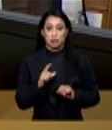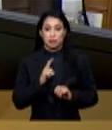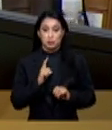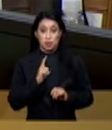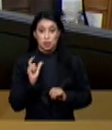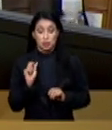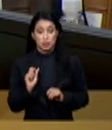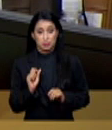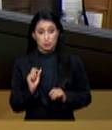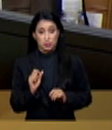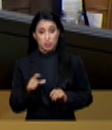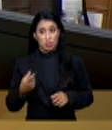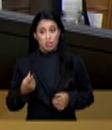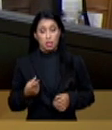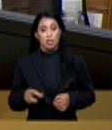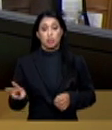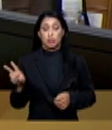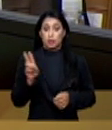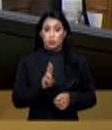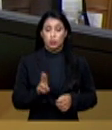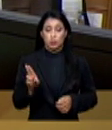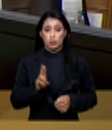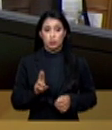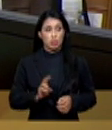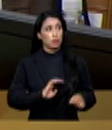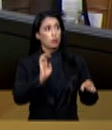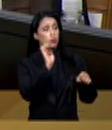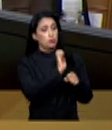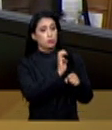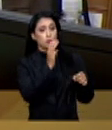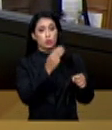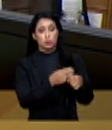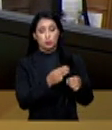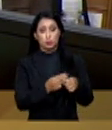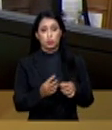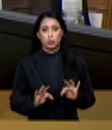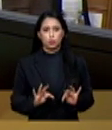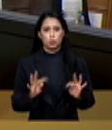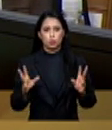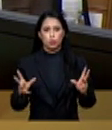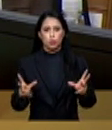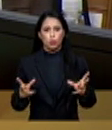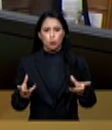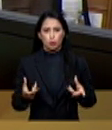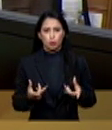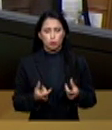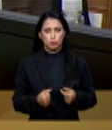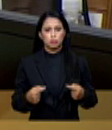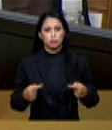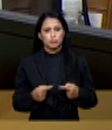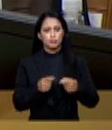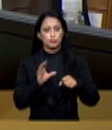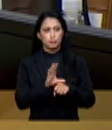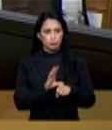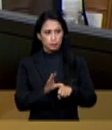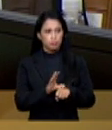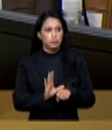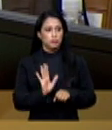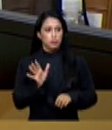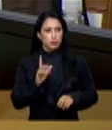reconheci da utilização pelos entes municipais de todos os arranjos com somente